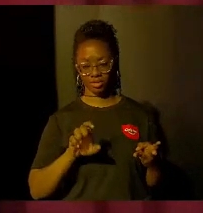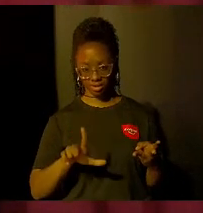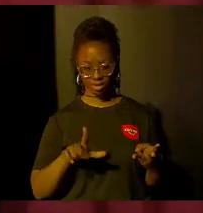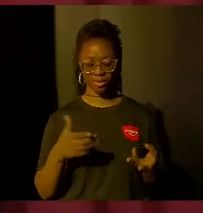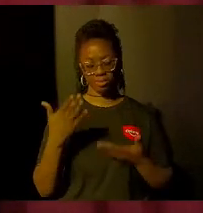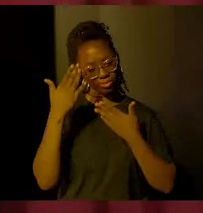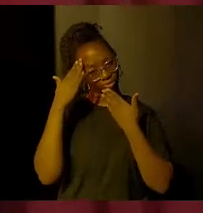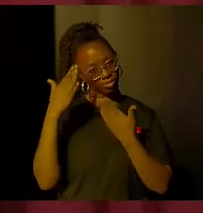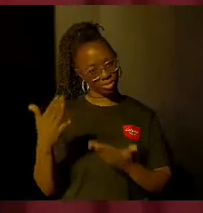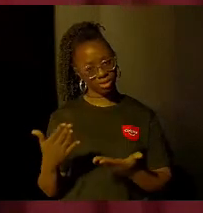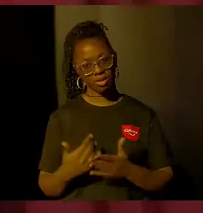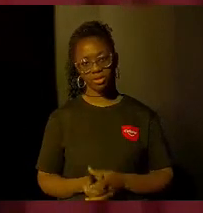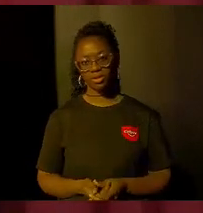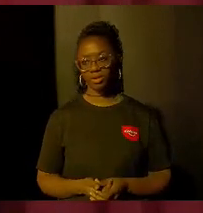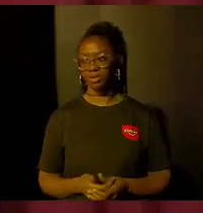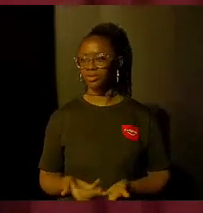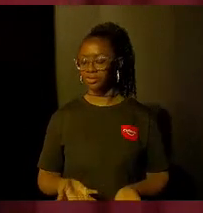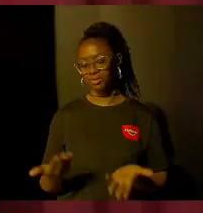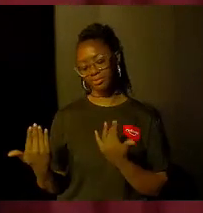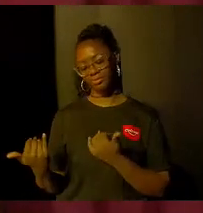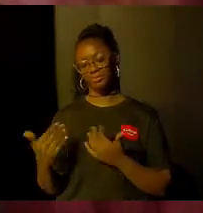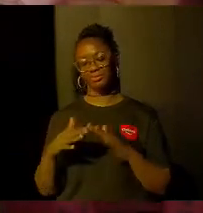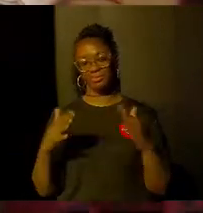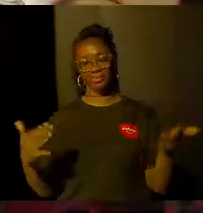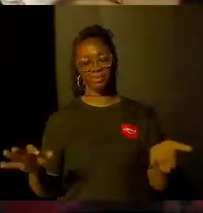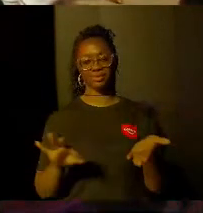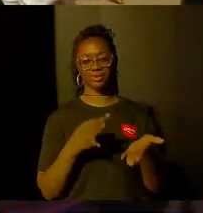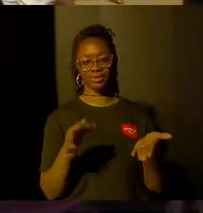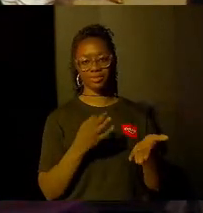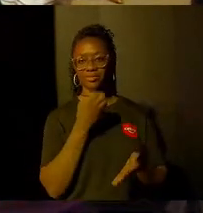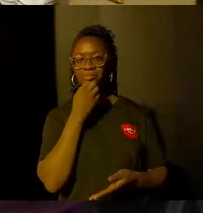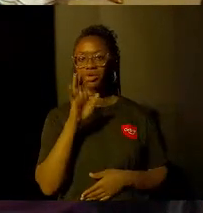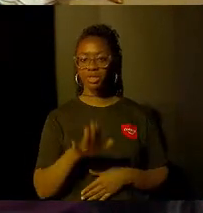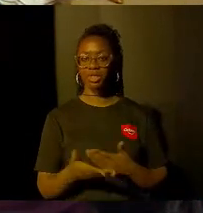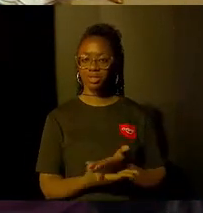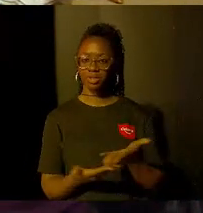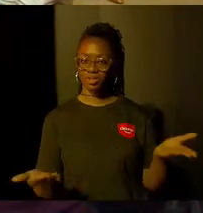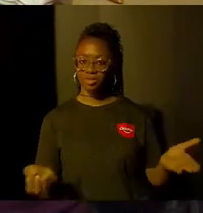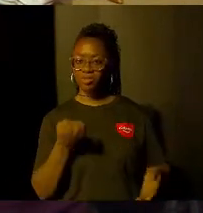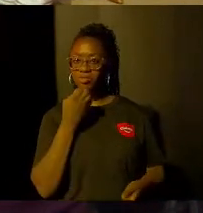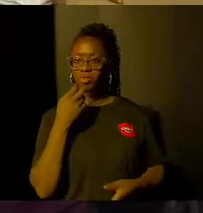Vamos à mesa de autógrafos Obrigada boa tarde a todos e boa Bienal para vocês